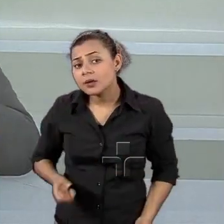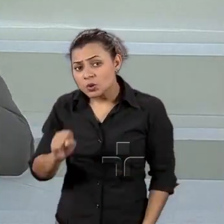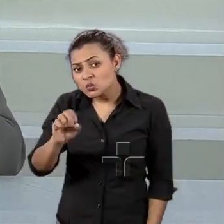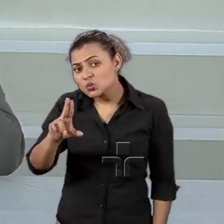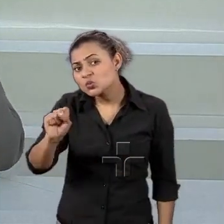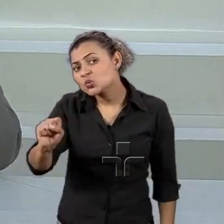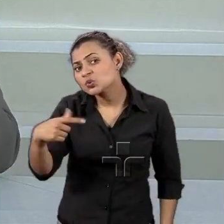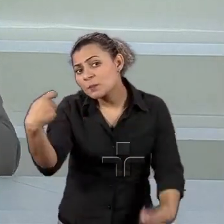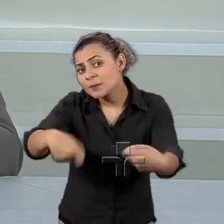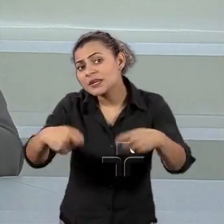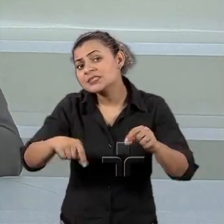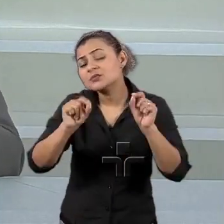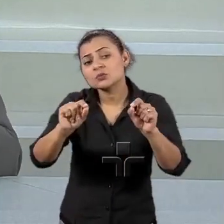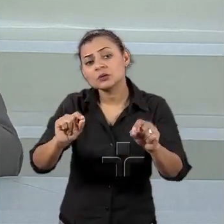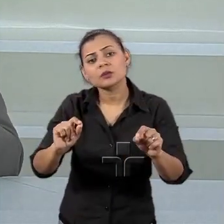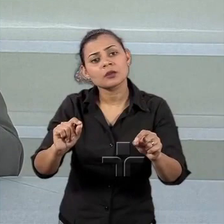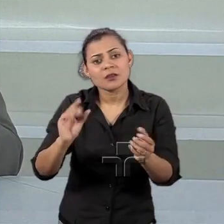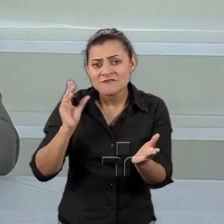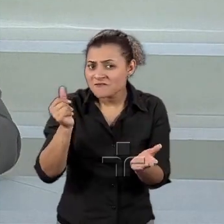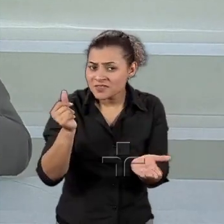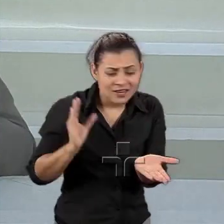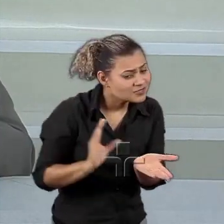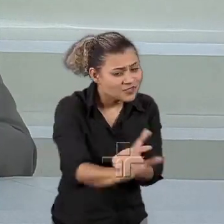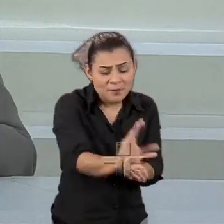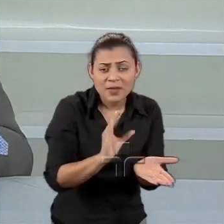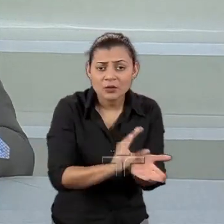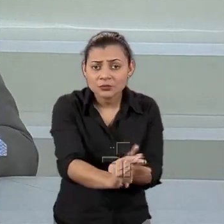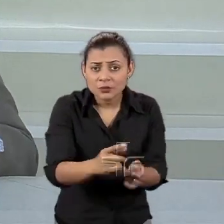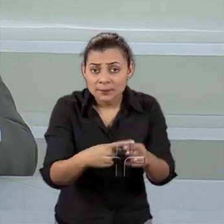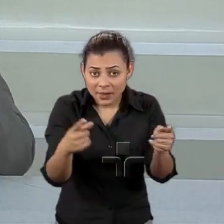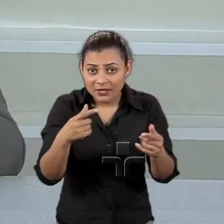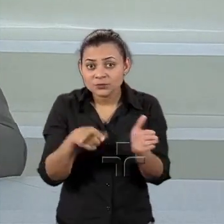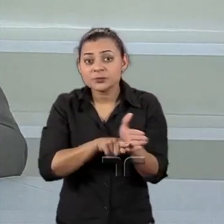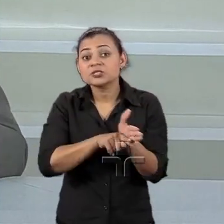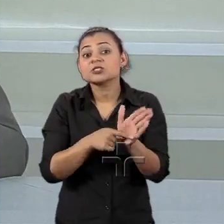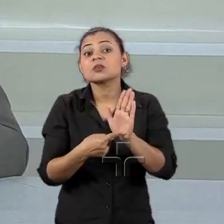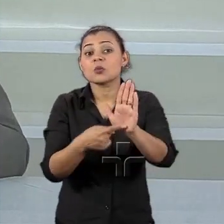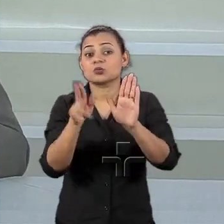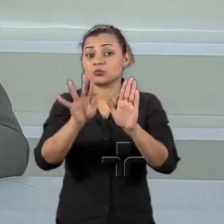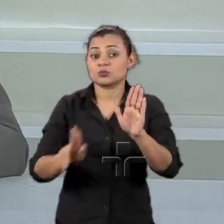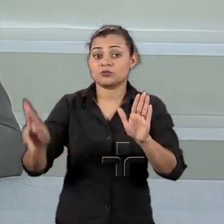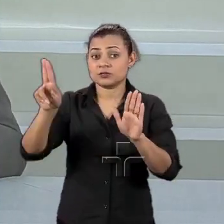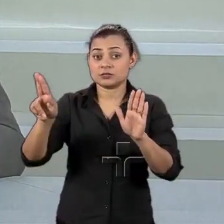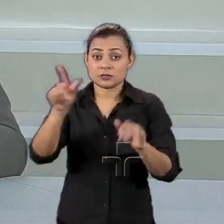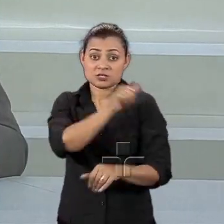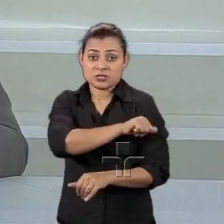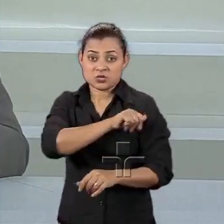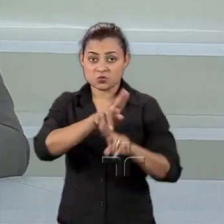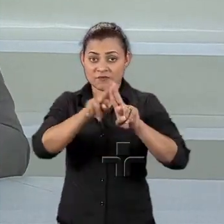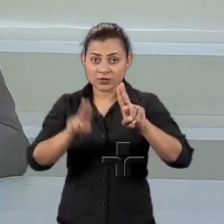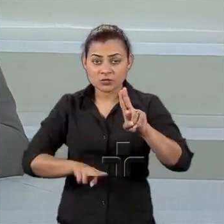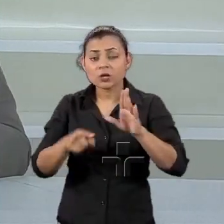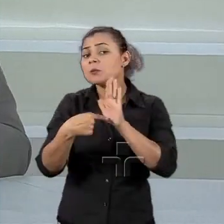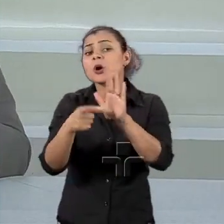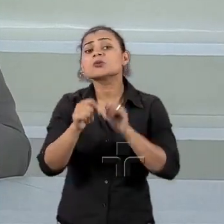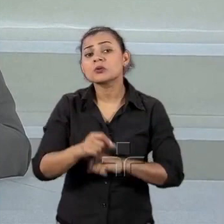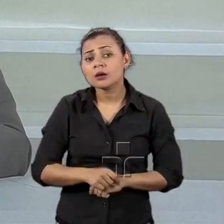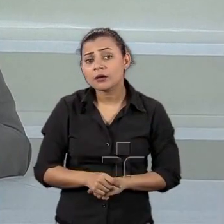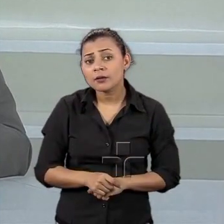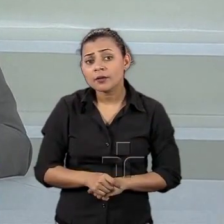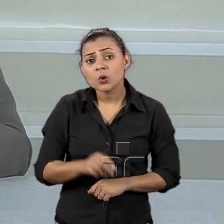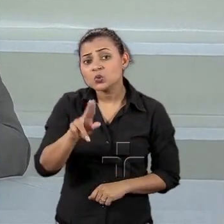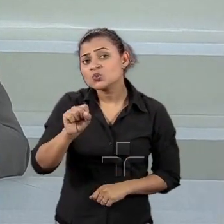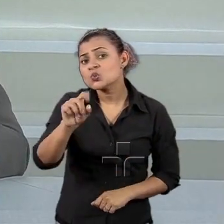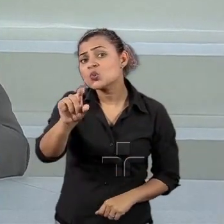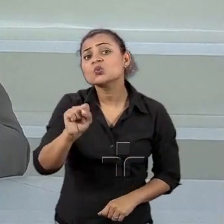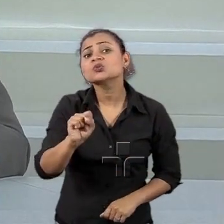está precisando muito de financiamento, mas hoje um levantamento feito pela Universidade Federal do Rio de Janeiro está mostrando que um dos descalabros do SUS